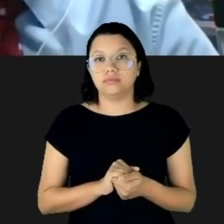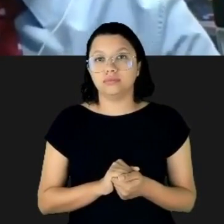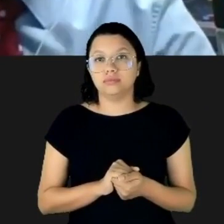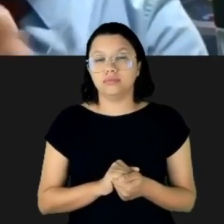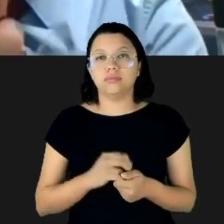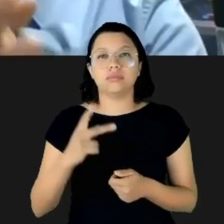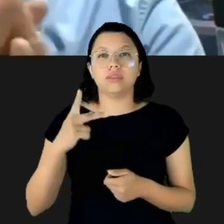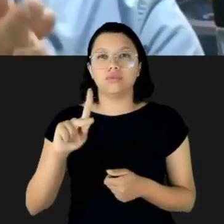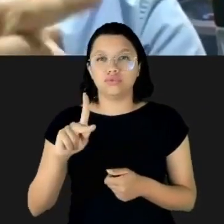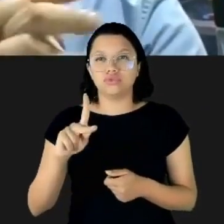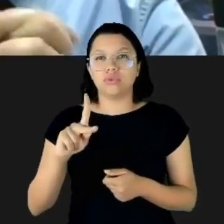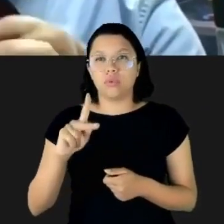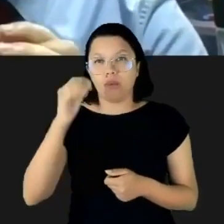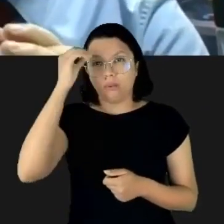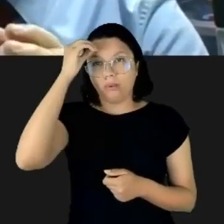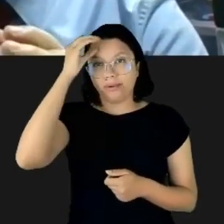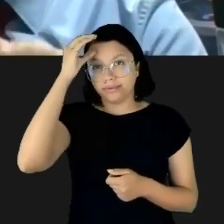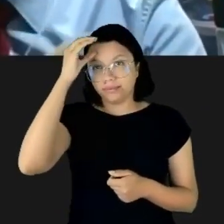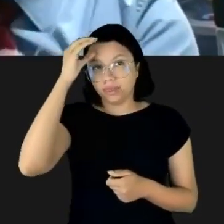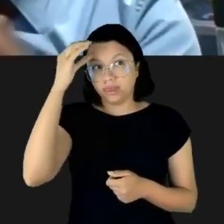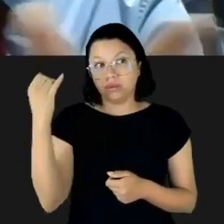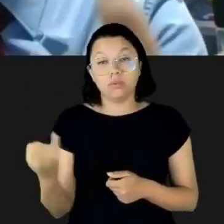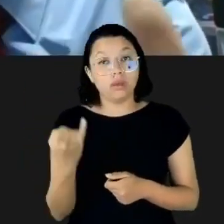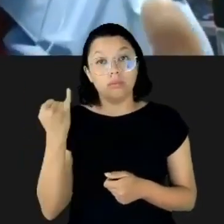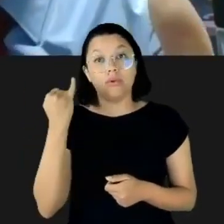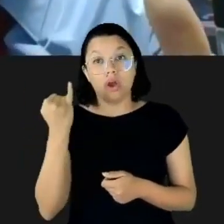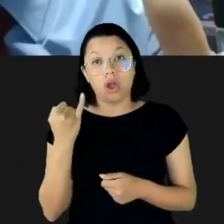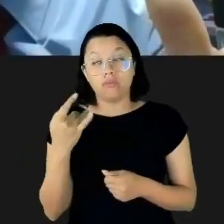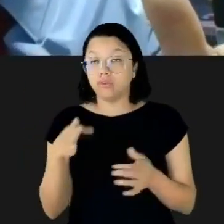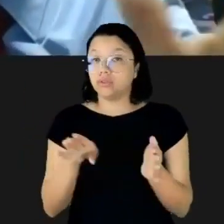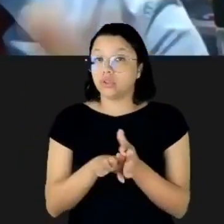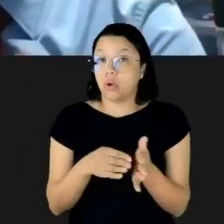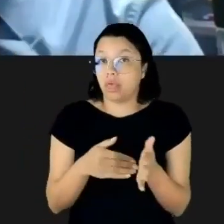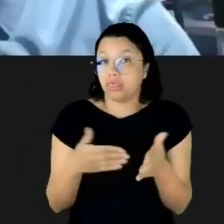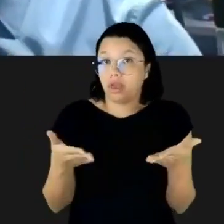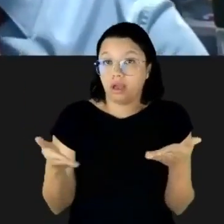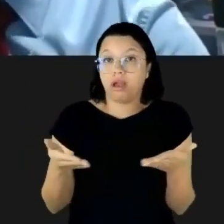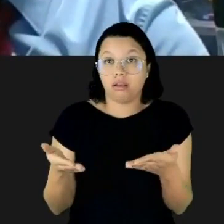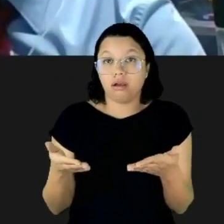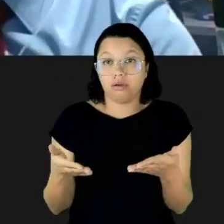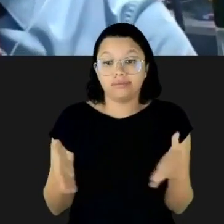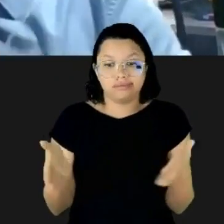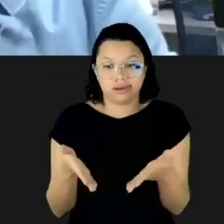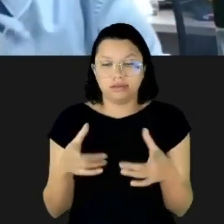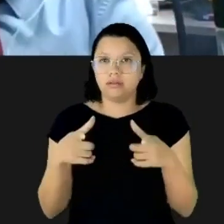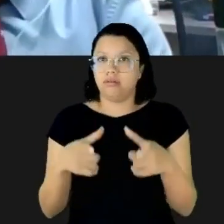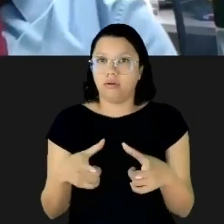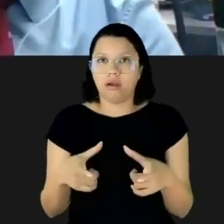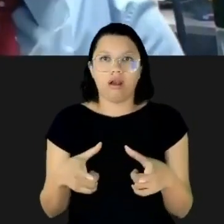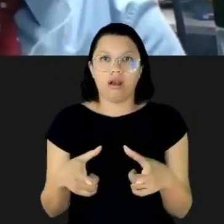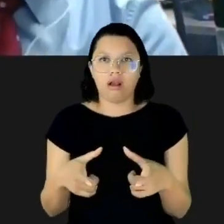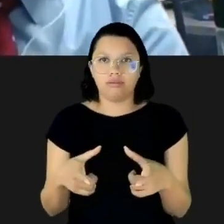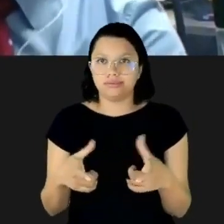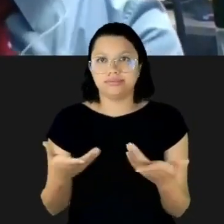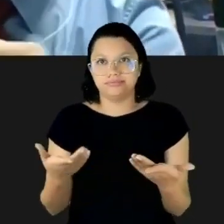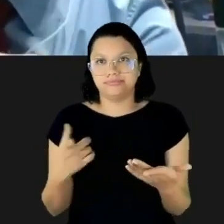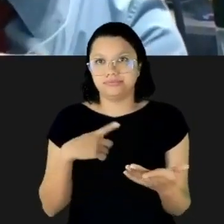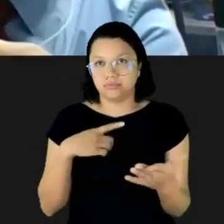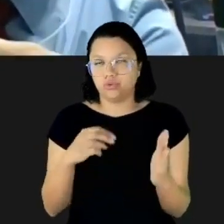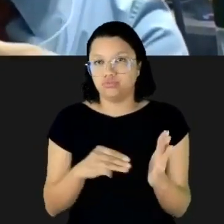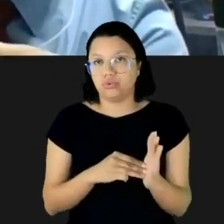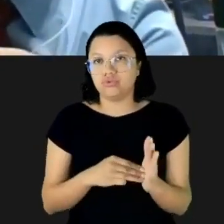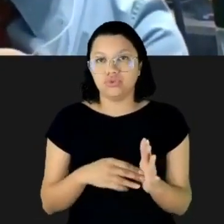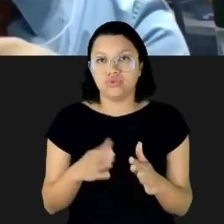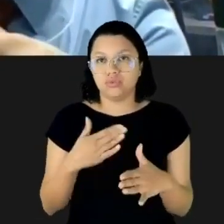a sua expertise ela é importante você chegou até agora com a sua unidade não foi à toa toda essa